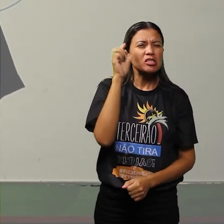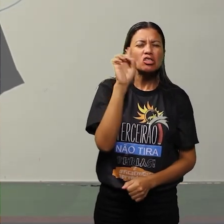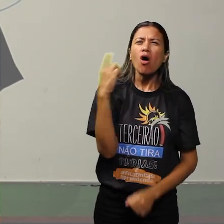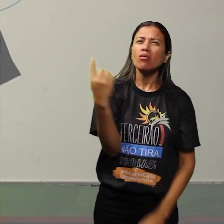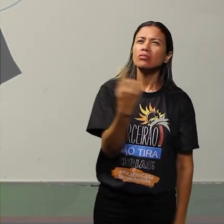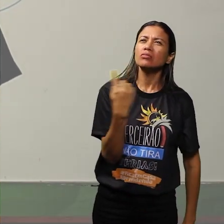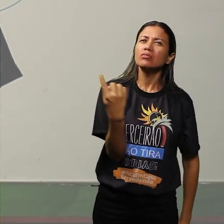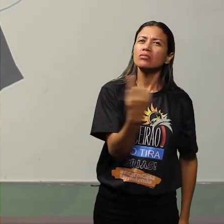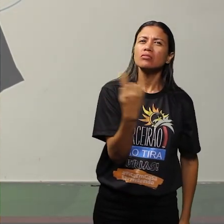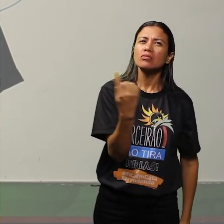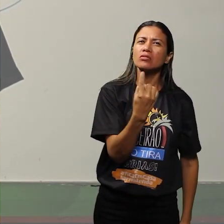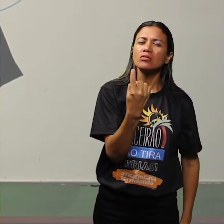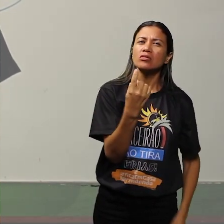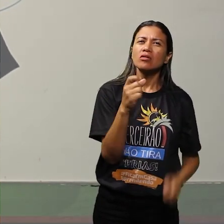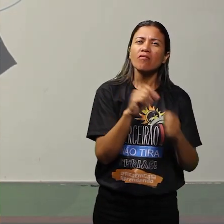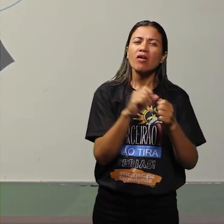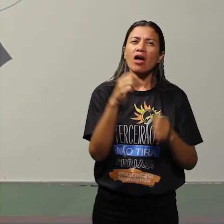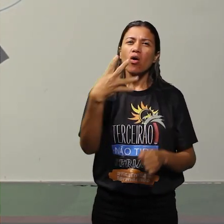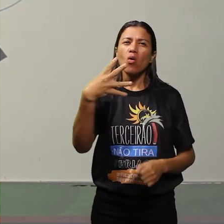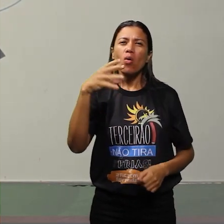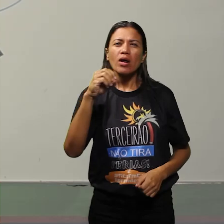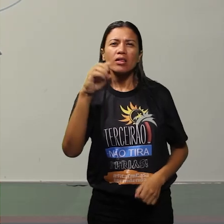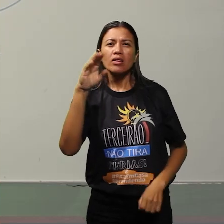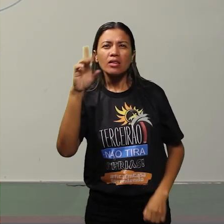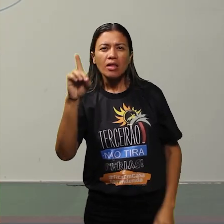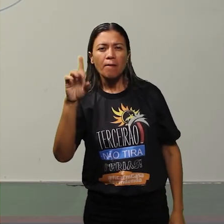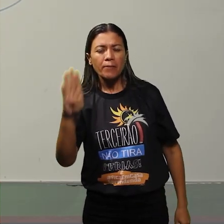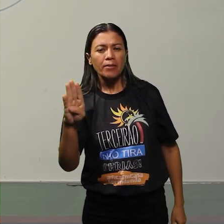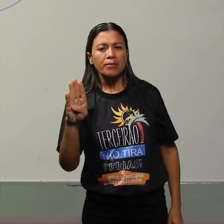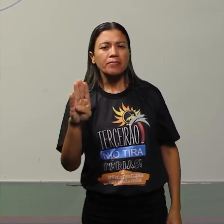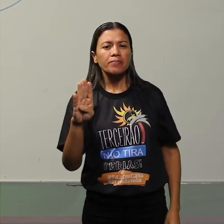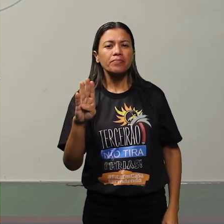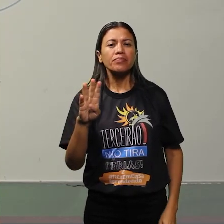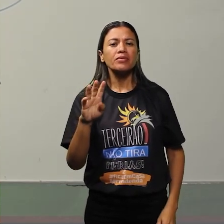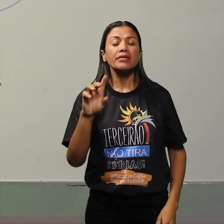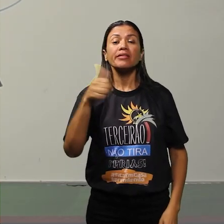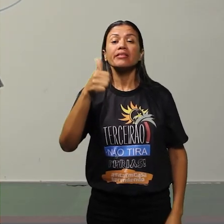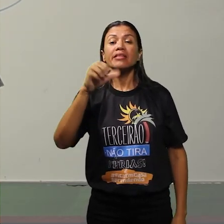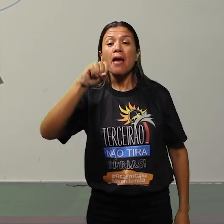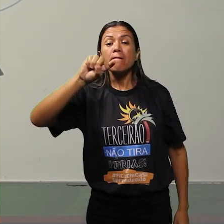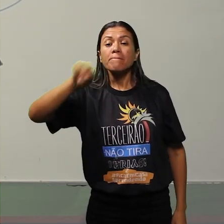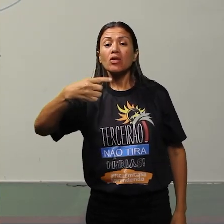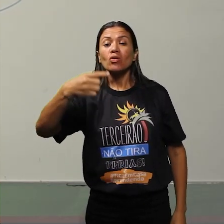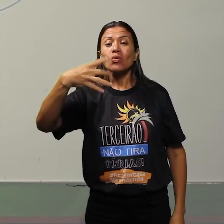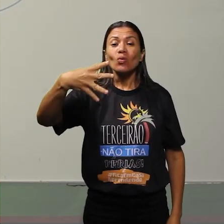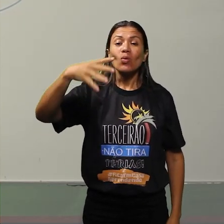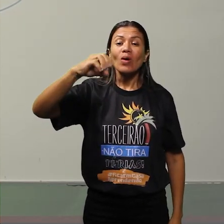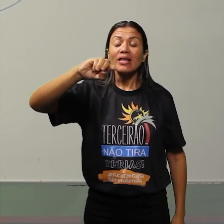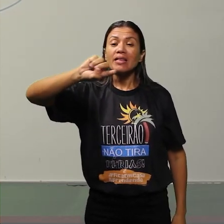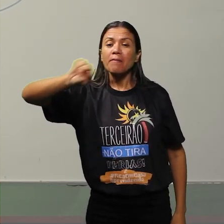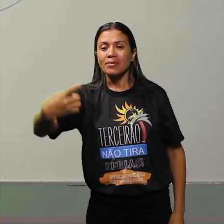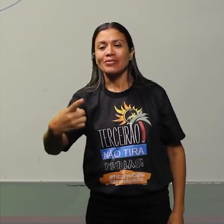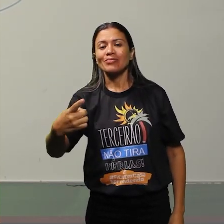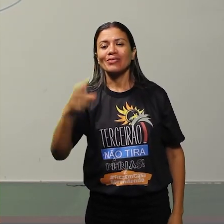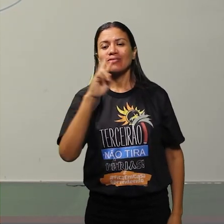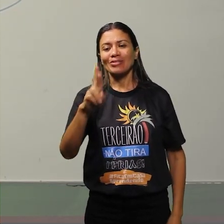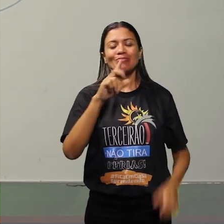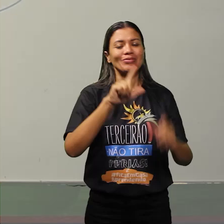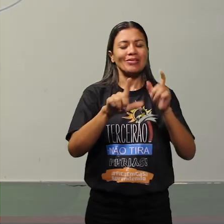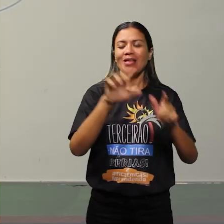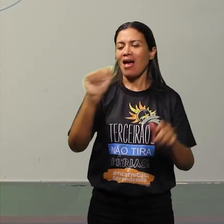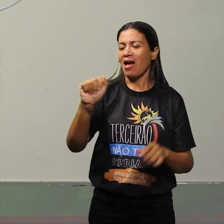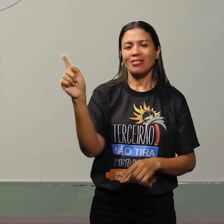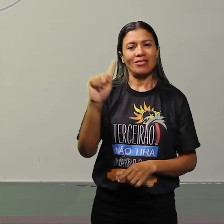sozinho está gerando um som de 40 dB, né, decibéis, então 10.000 vão gerar 40.000 e colocar logo na letra A, e vai